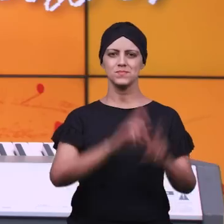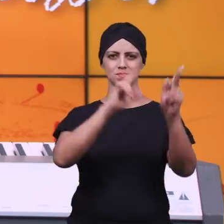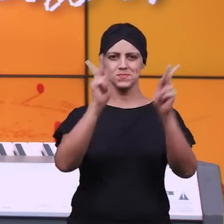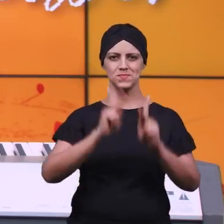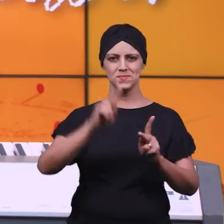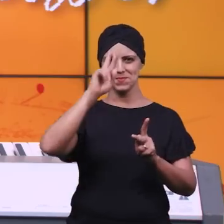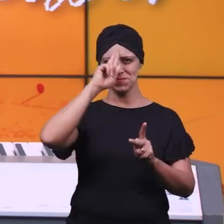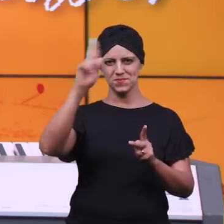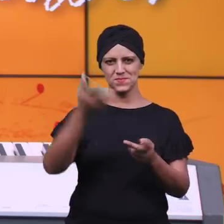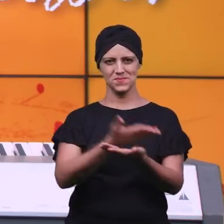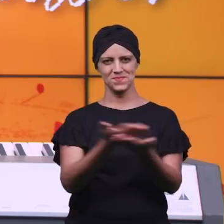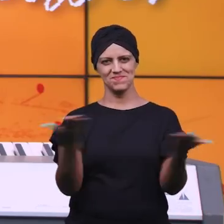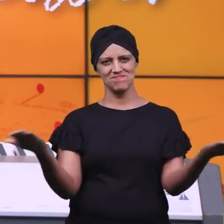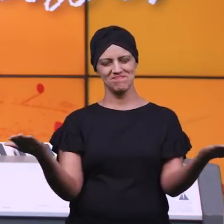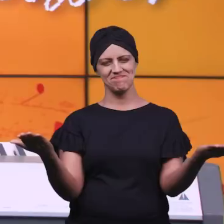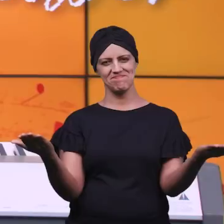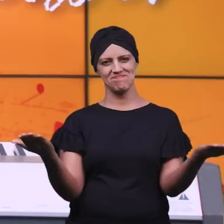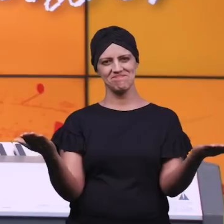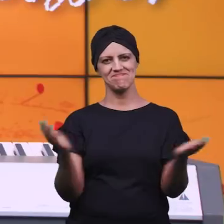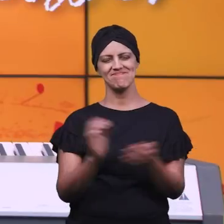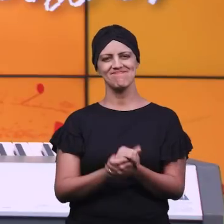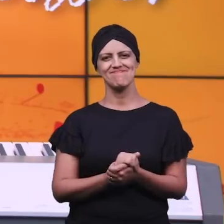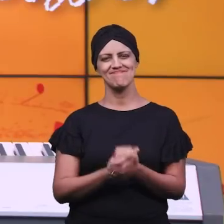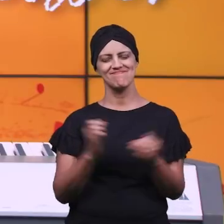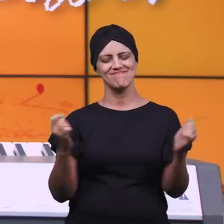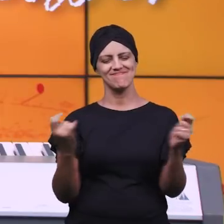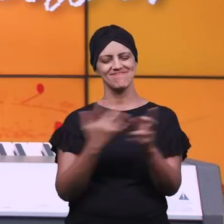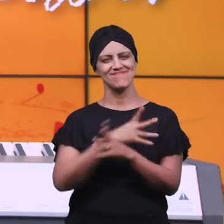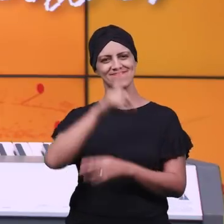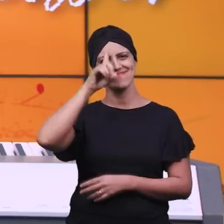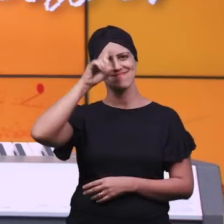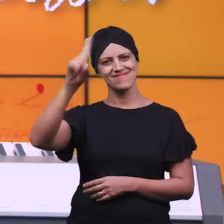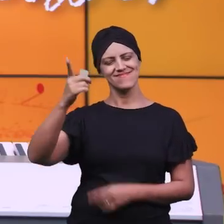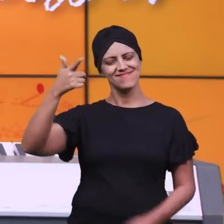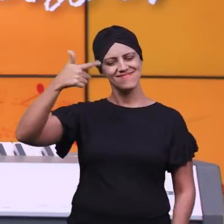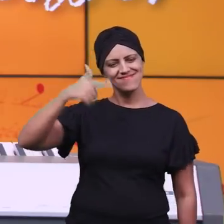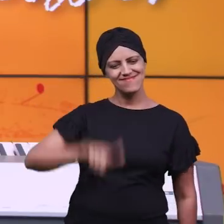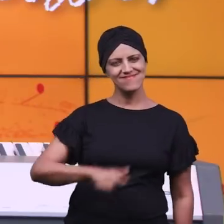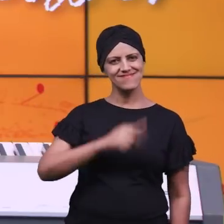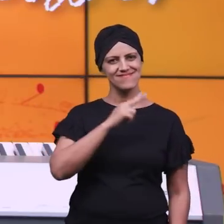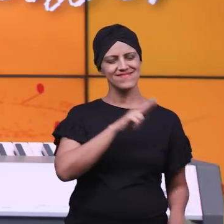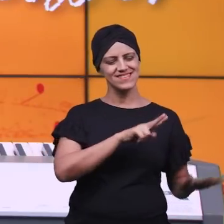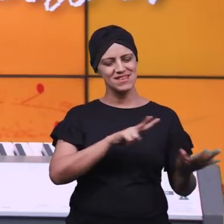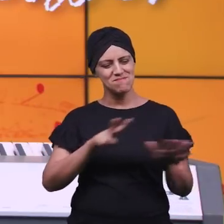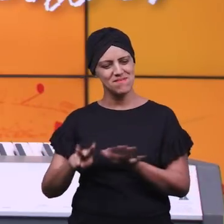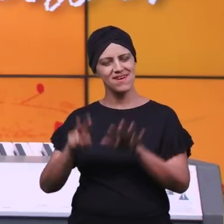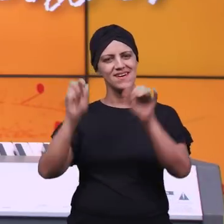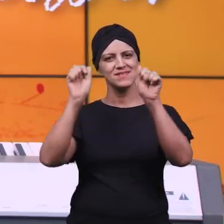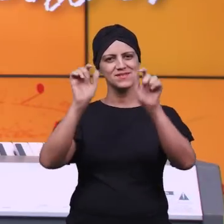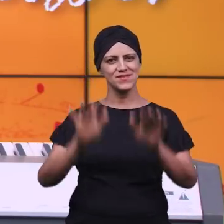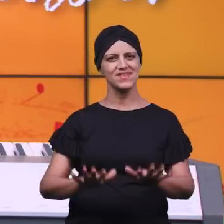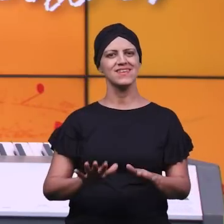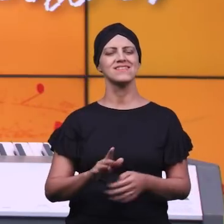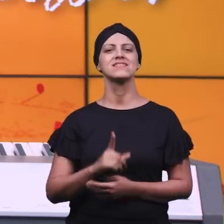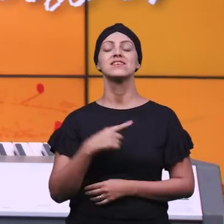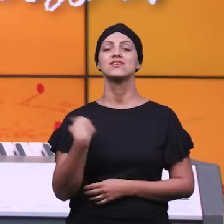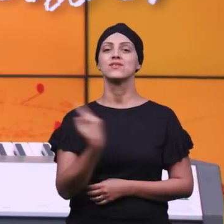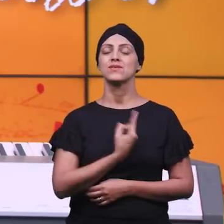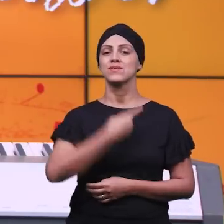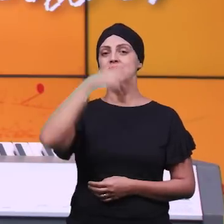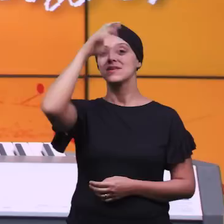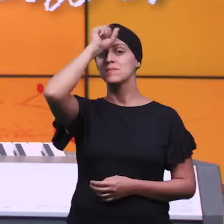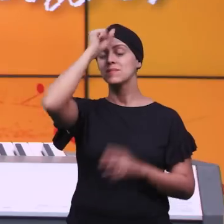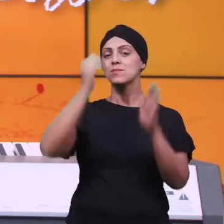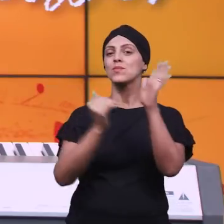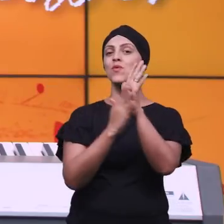A paz do Senhor, classes, irmãos, glória a Deus por mais uma semana abençoada. Estamos